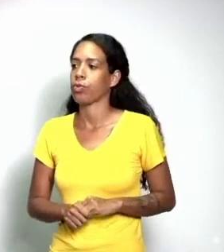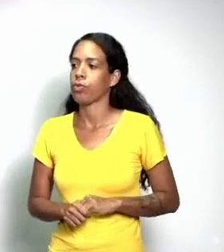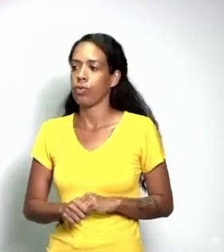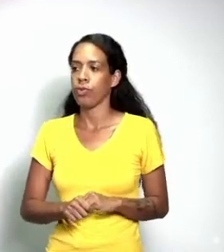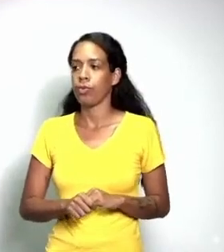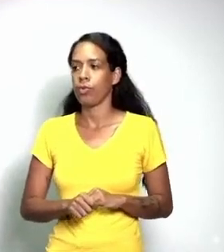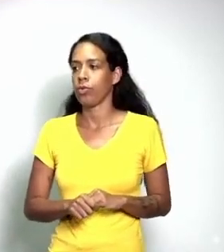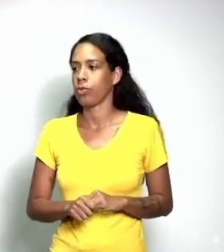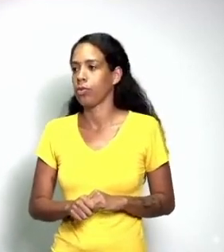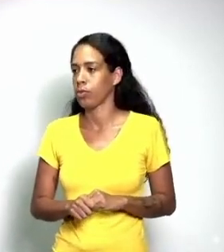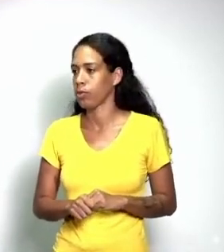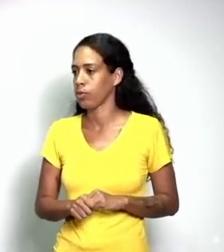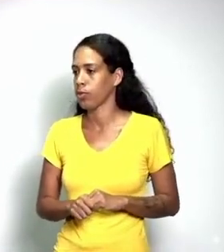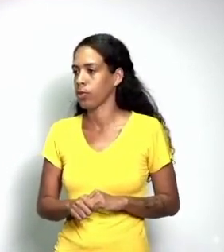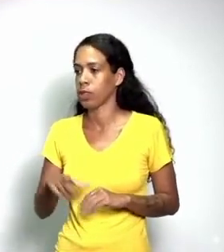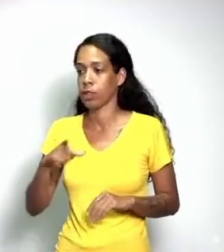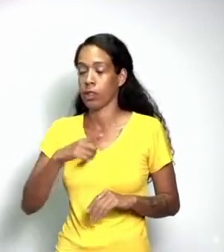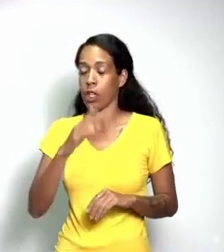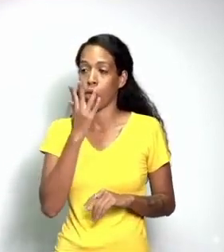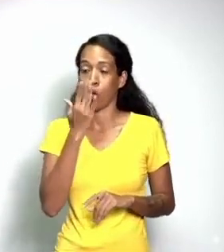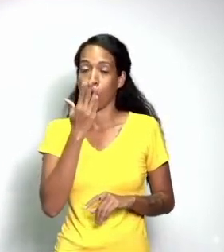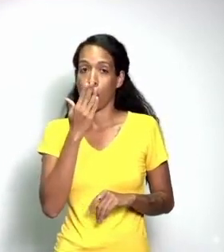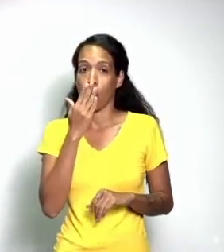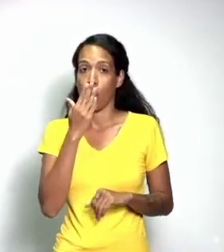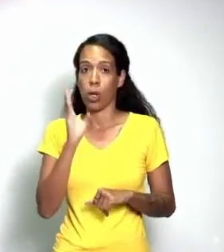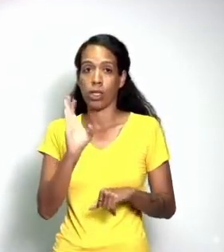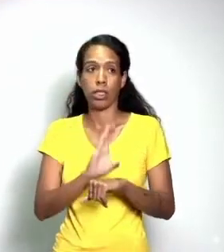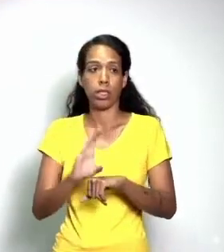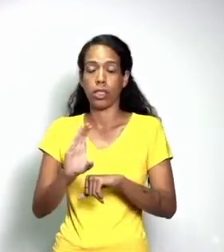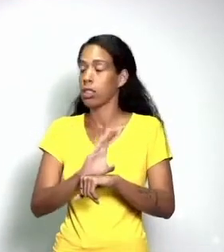Aqui a gente tem as cartelas de cor e de cinza.